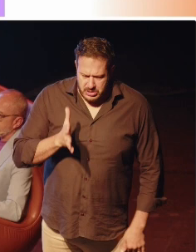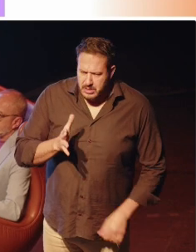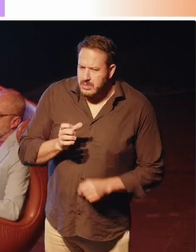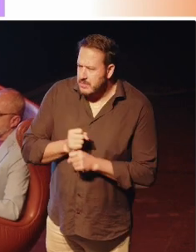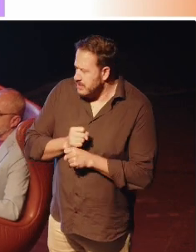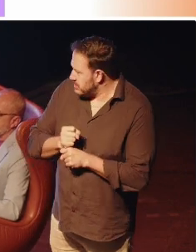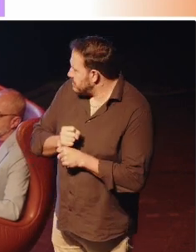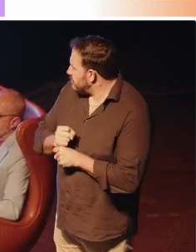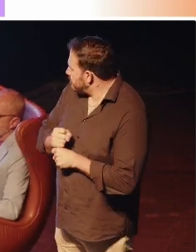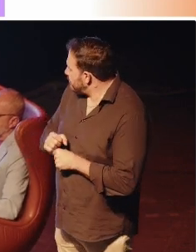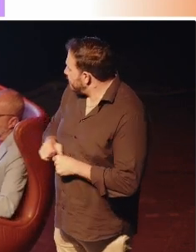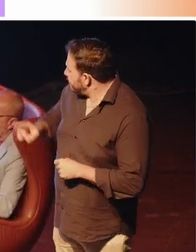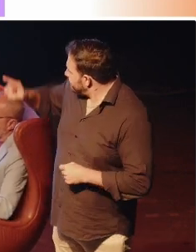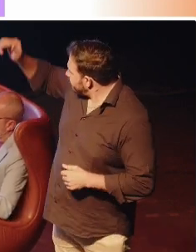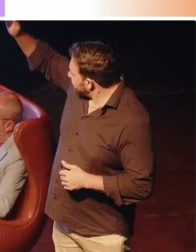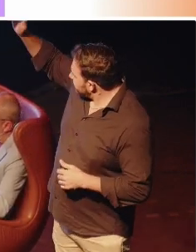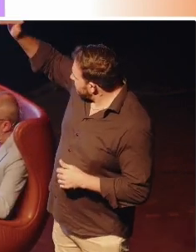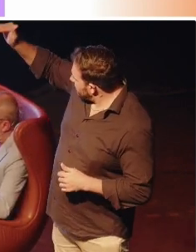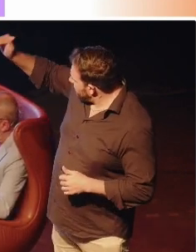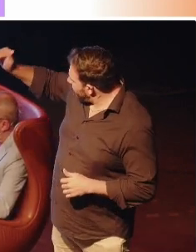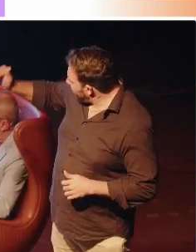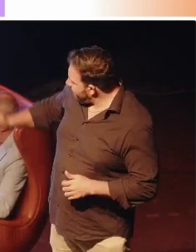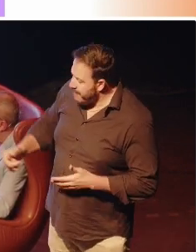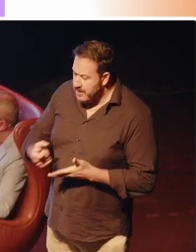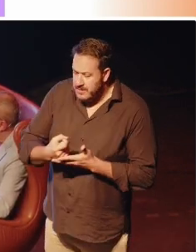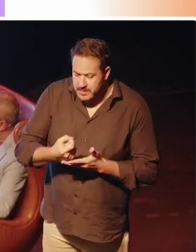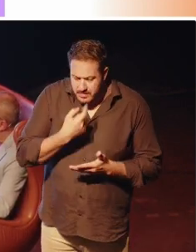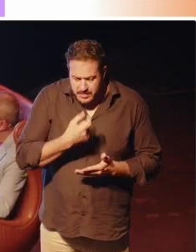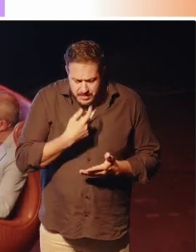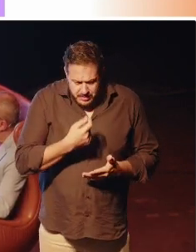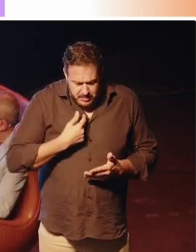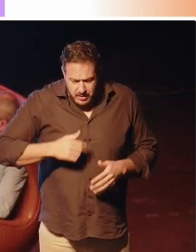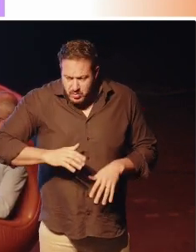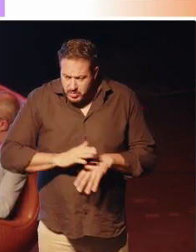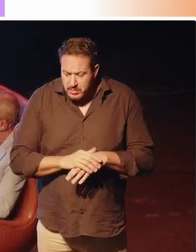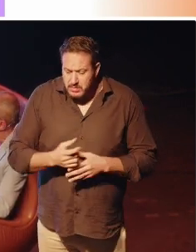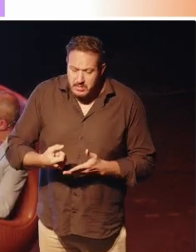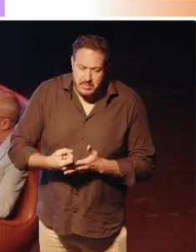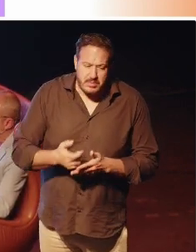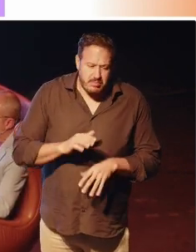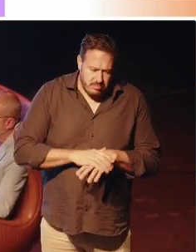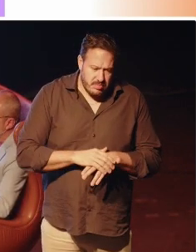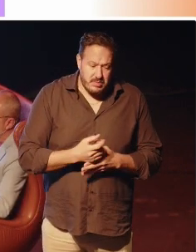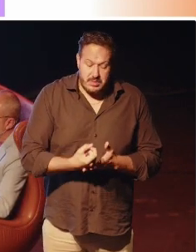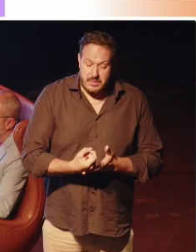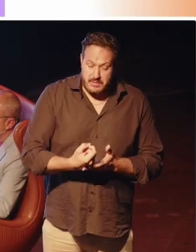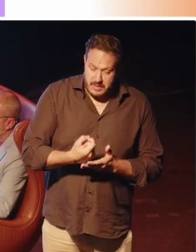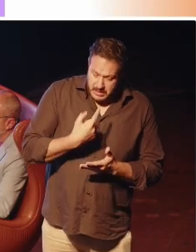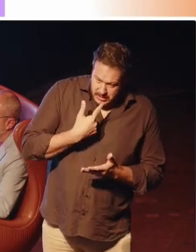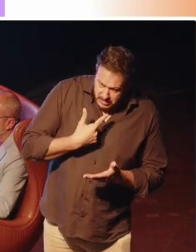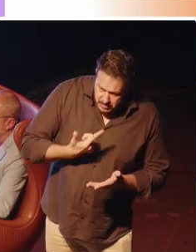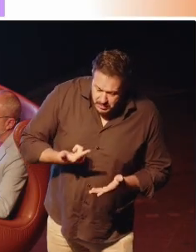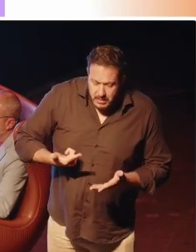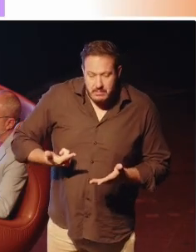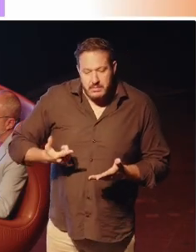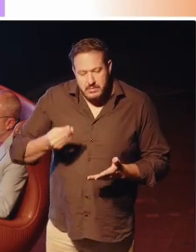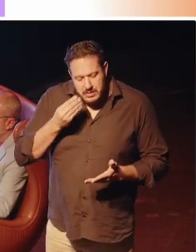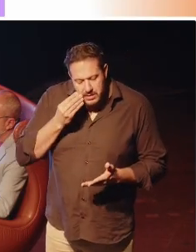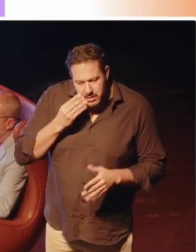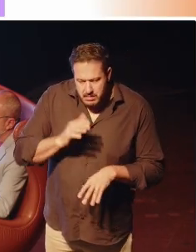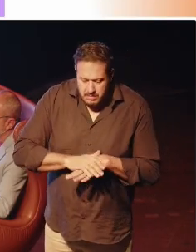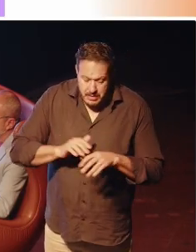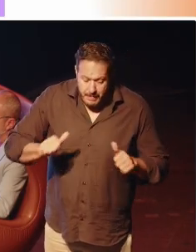né? E essas medicações, o que elas são? Sintomáticas, né? Elas visam melhorar